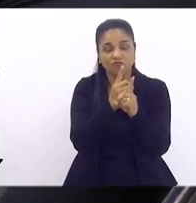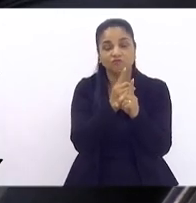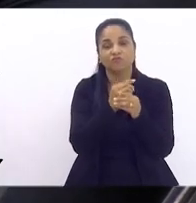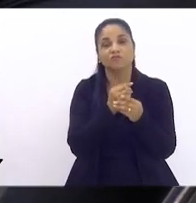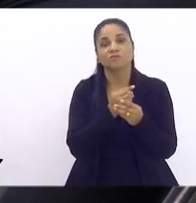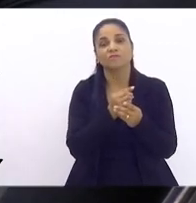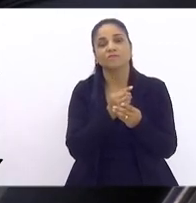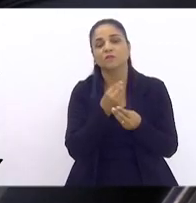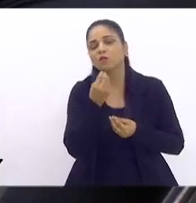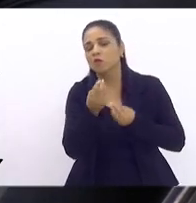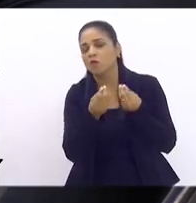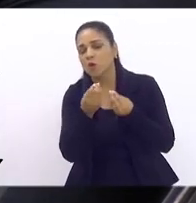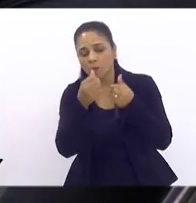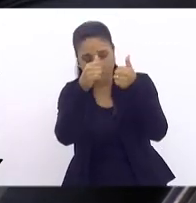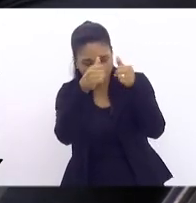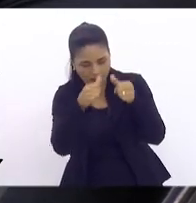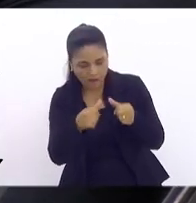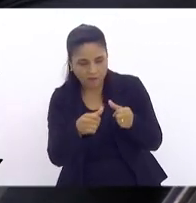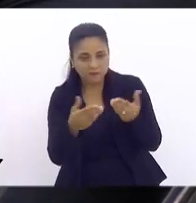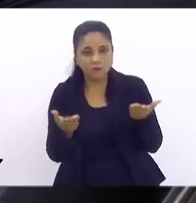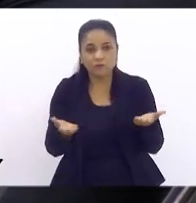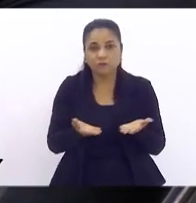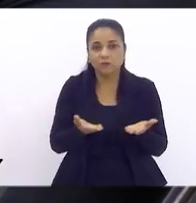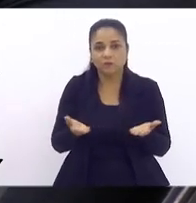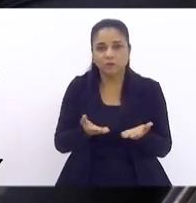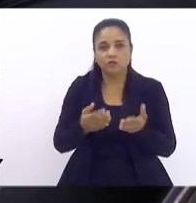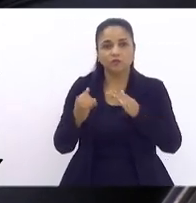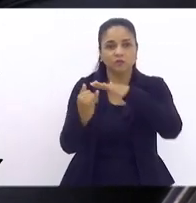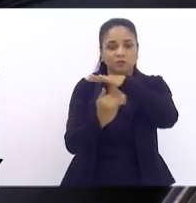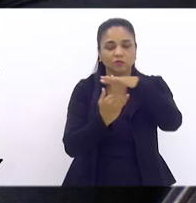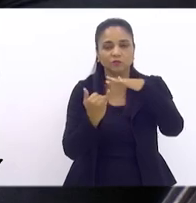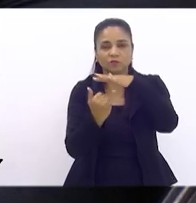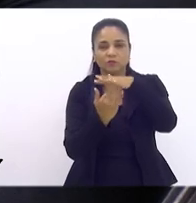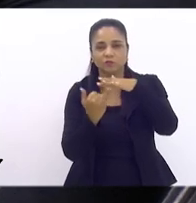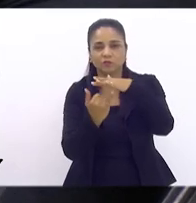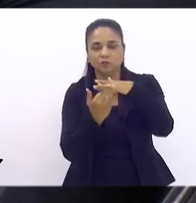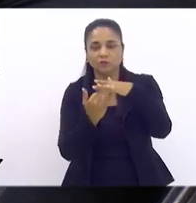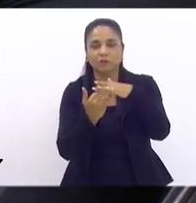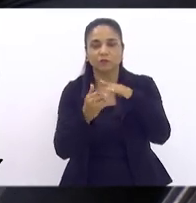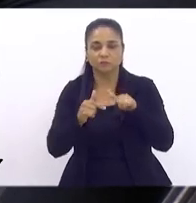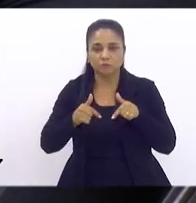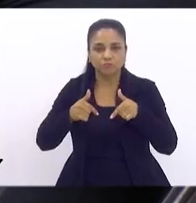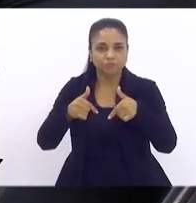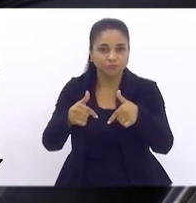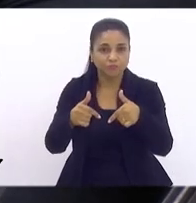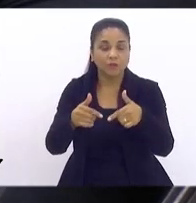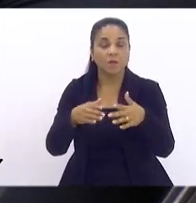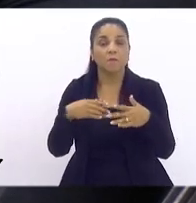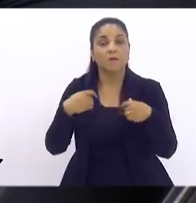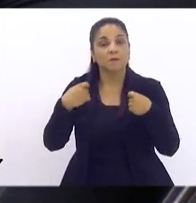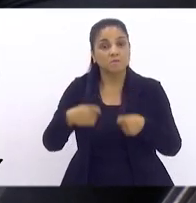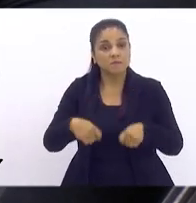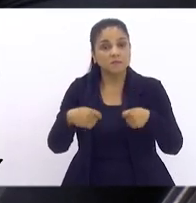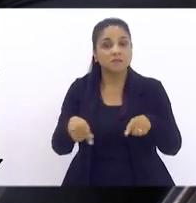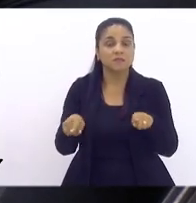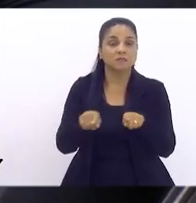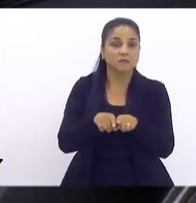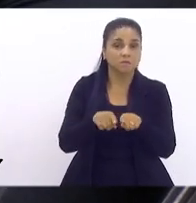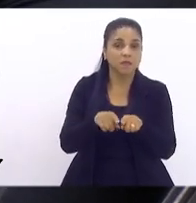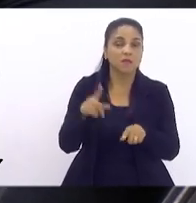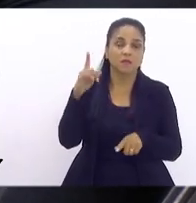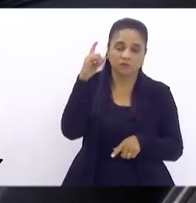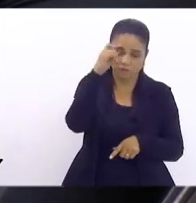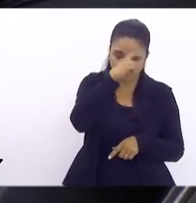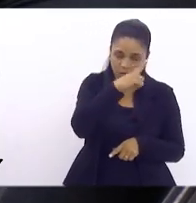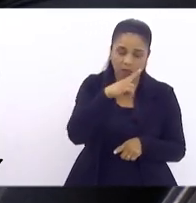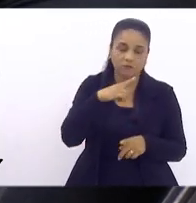qual é a situação atual de que forma as instituições estão lidando né mas a gente precisa trazer as grandes dificuldades